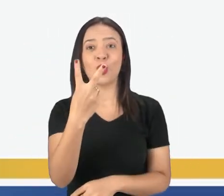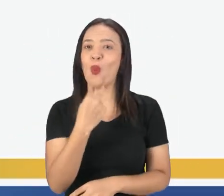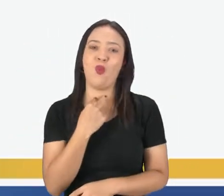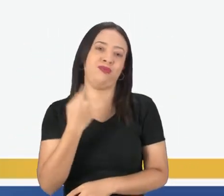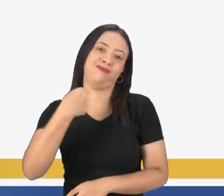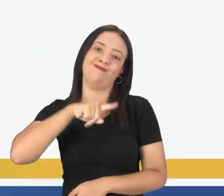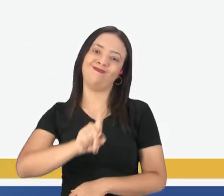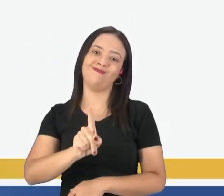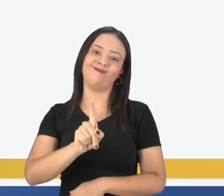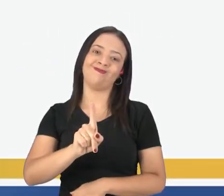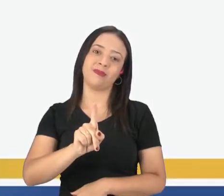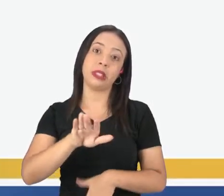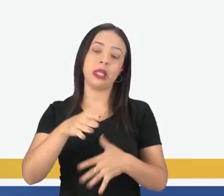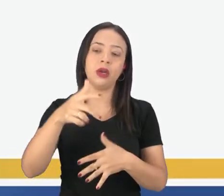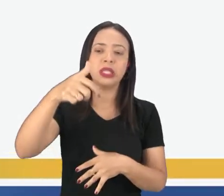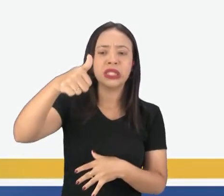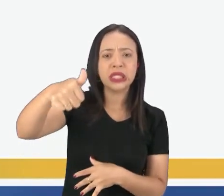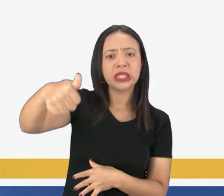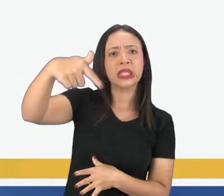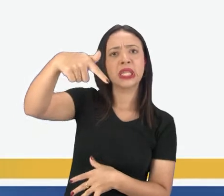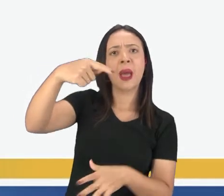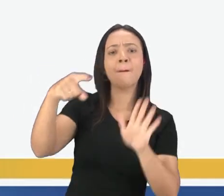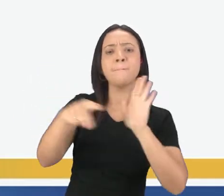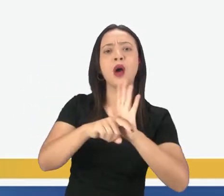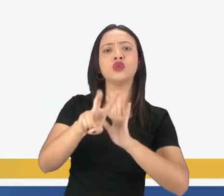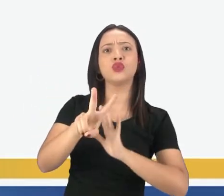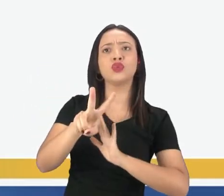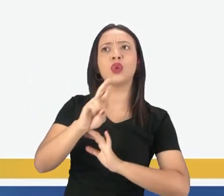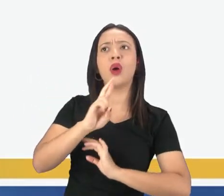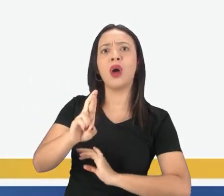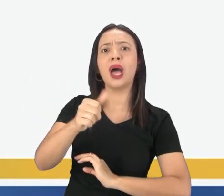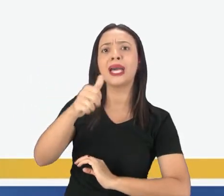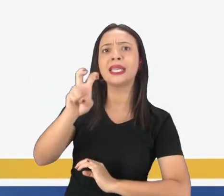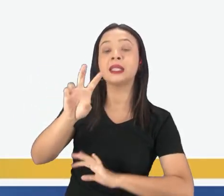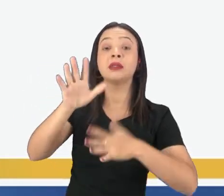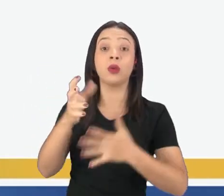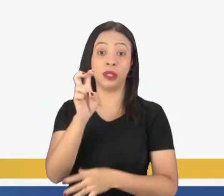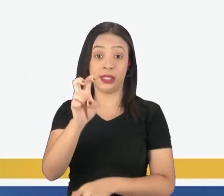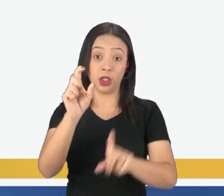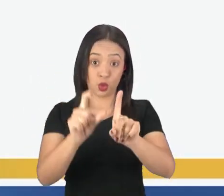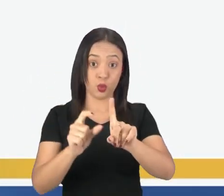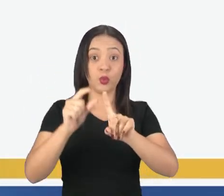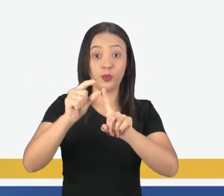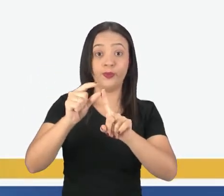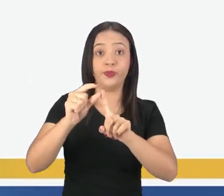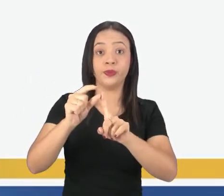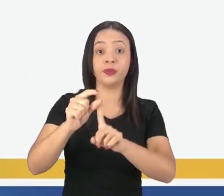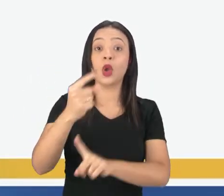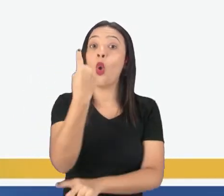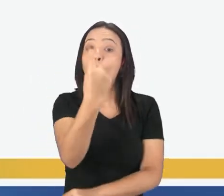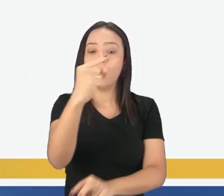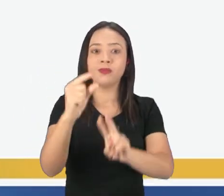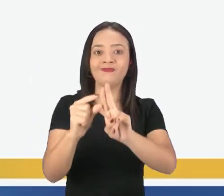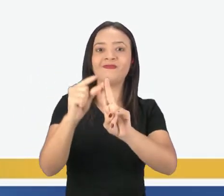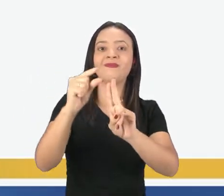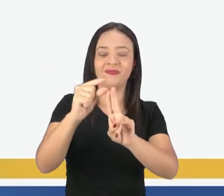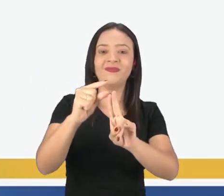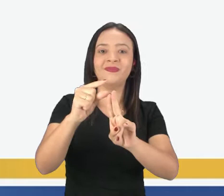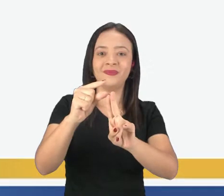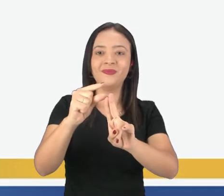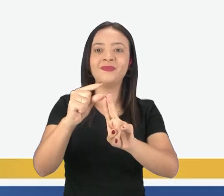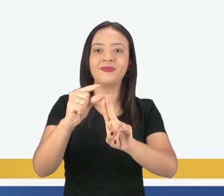ir. 17 menos 2 são 15. Colocamos os 5 nas unidades e o 1 nas